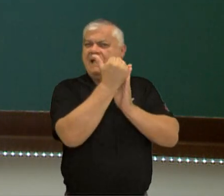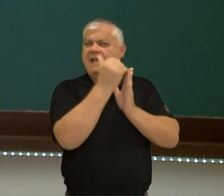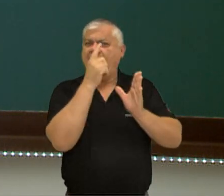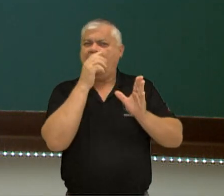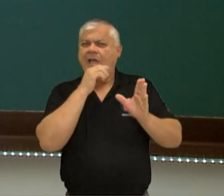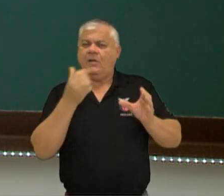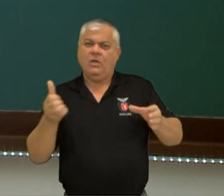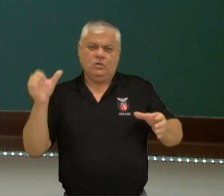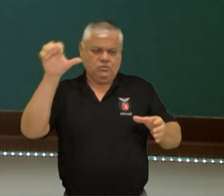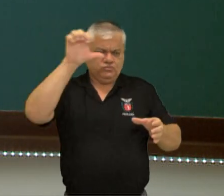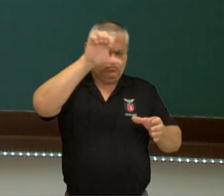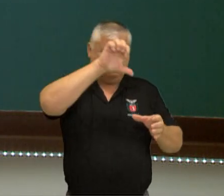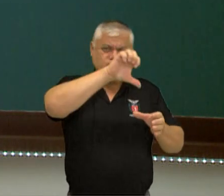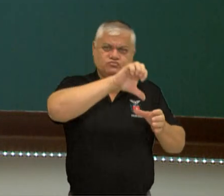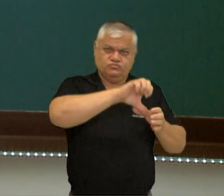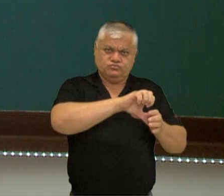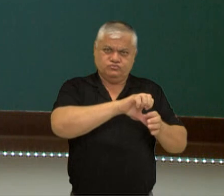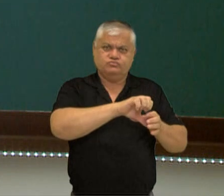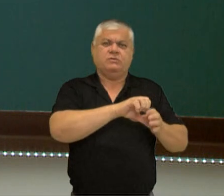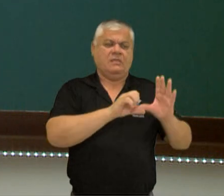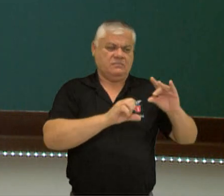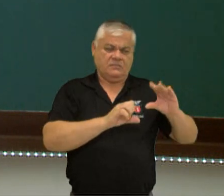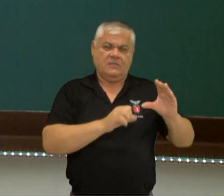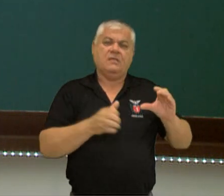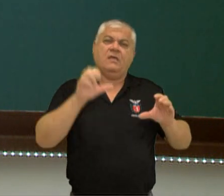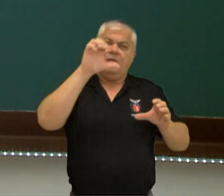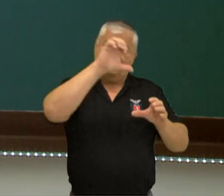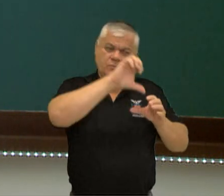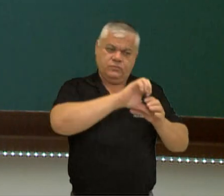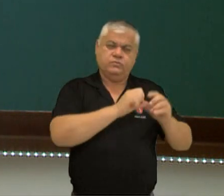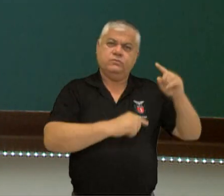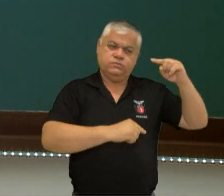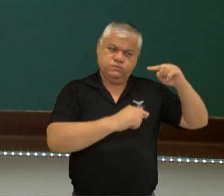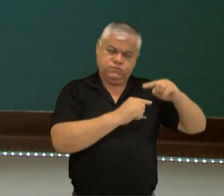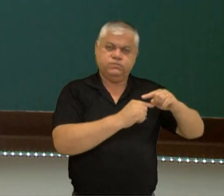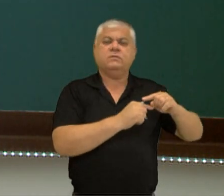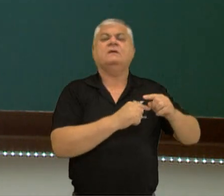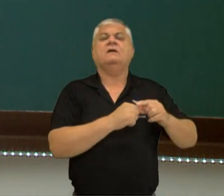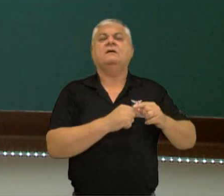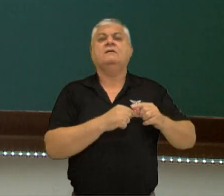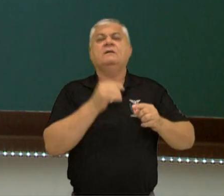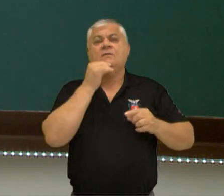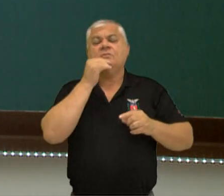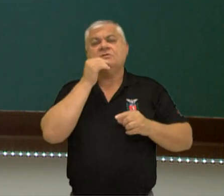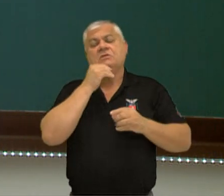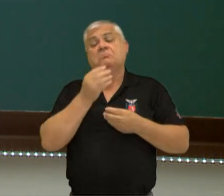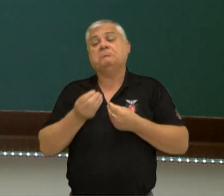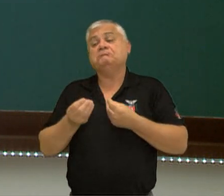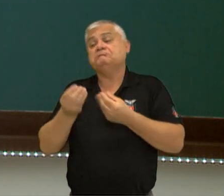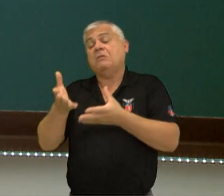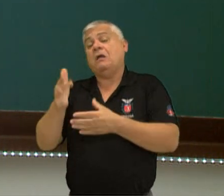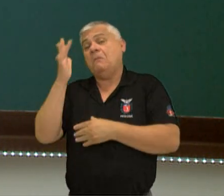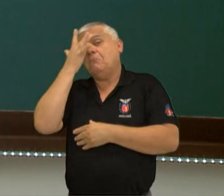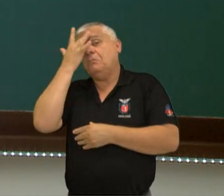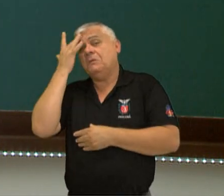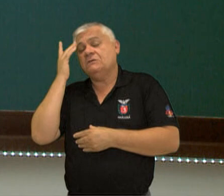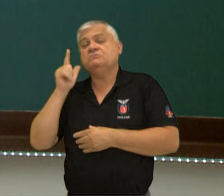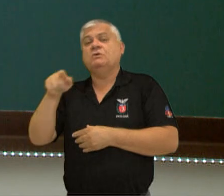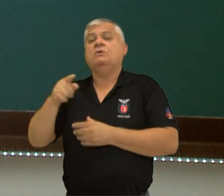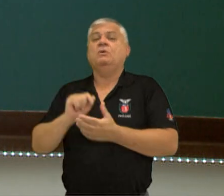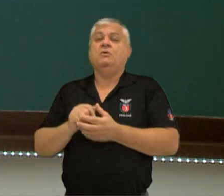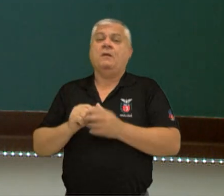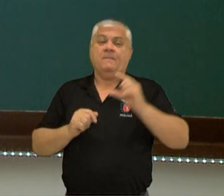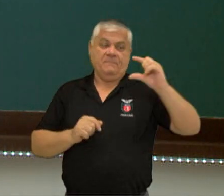inseticida bem concentrado, aí a gente reduz o tamanho da embalagem, leva até o consumidor lá, o agricultor,